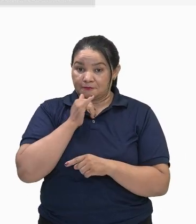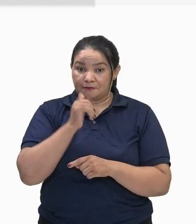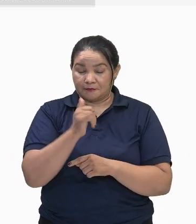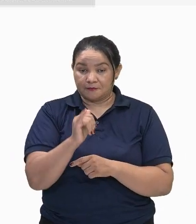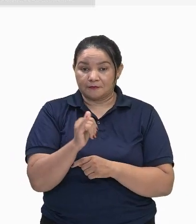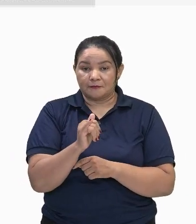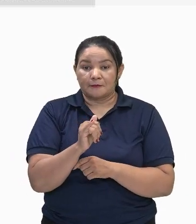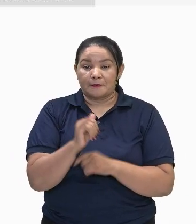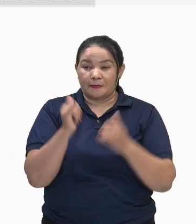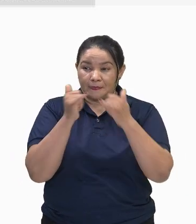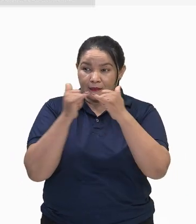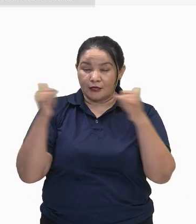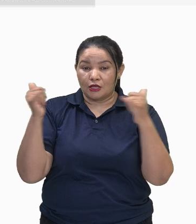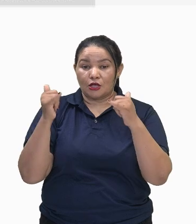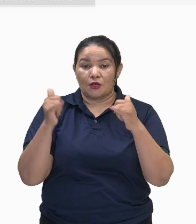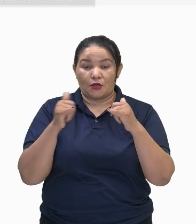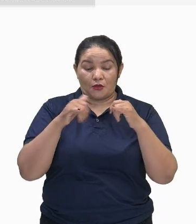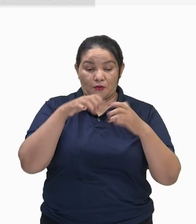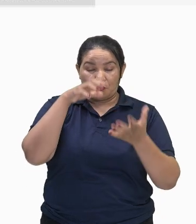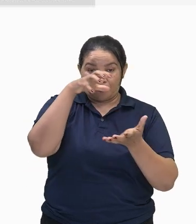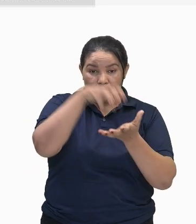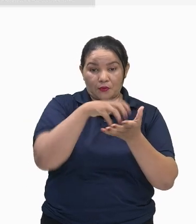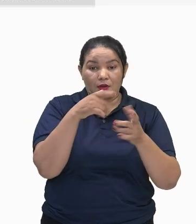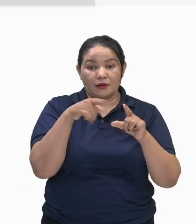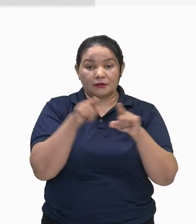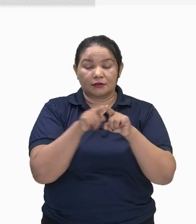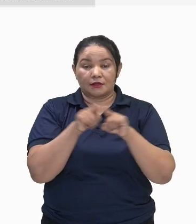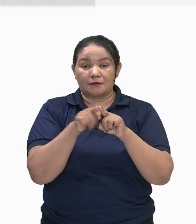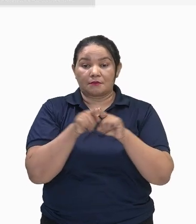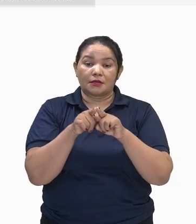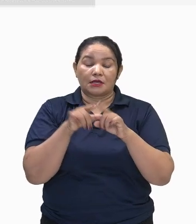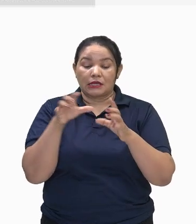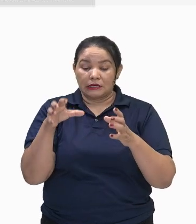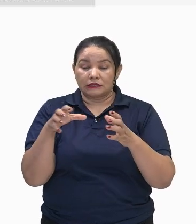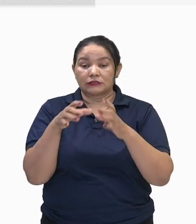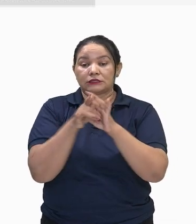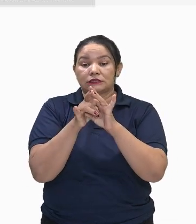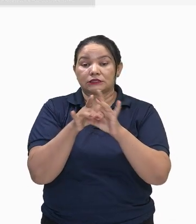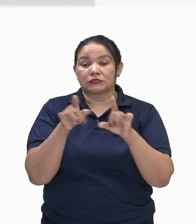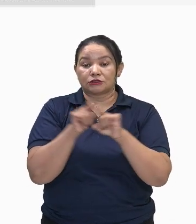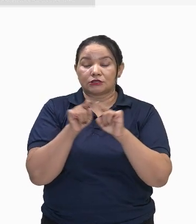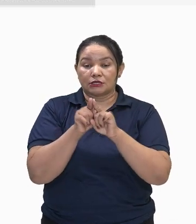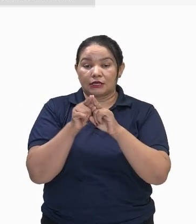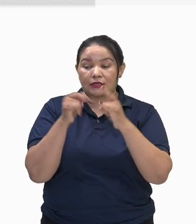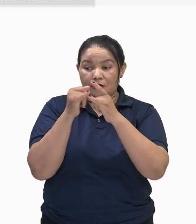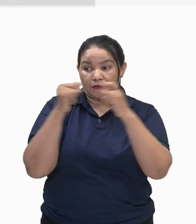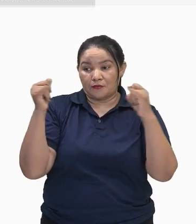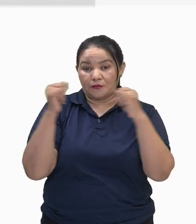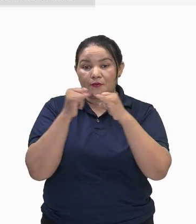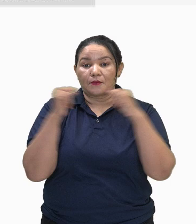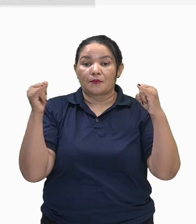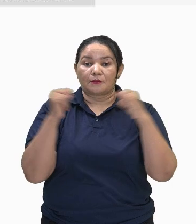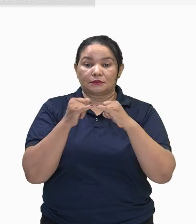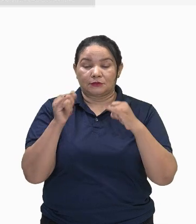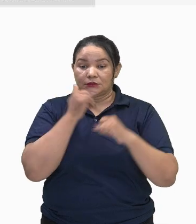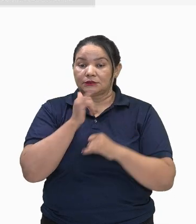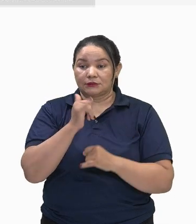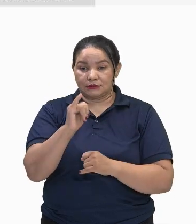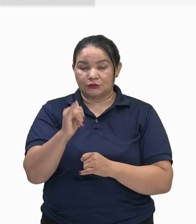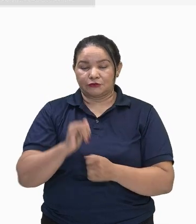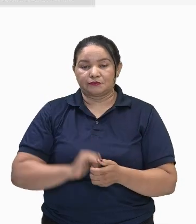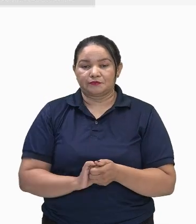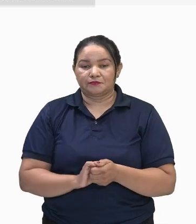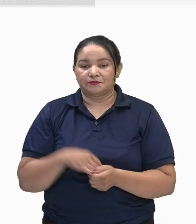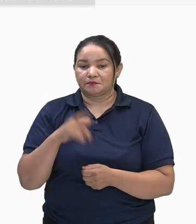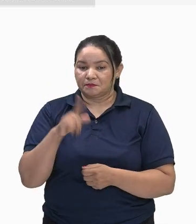para subestações e, posteriormente, integrada na rede elétrica. Então, você viu aí, olha, a